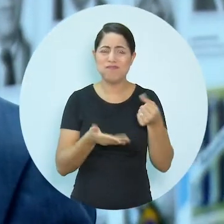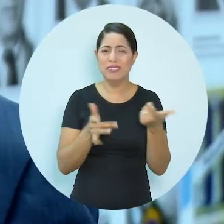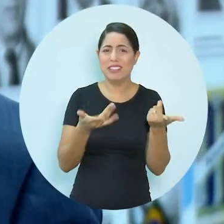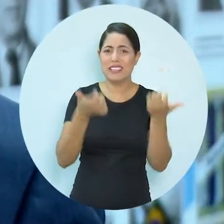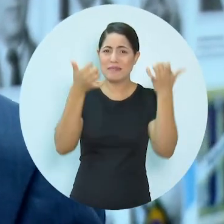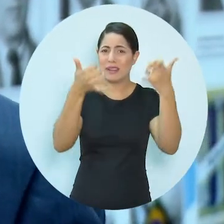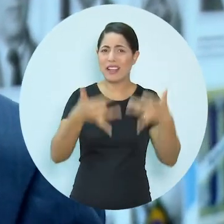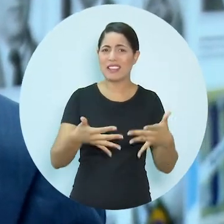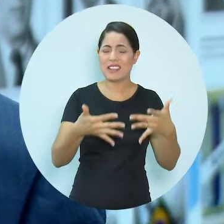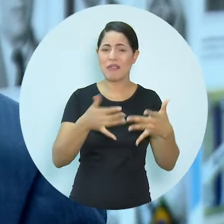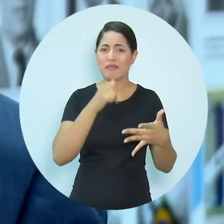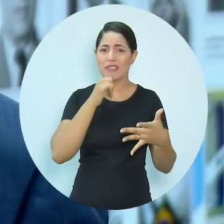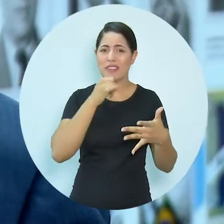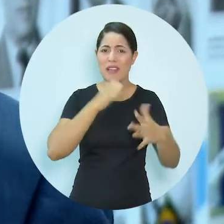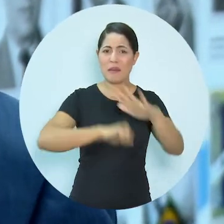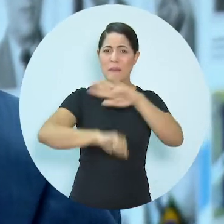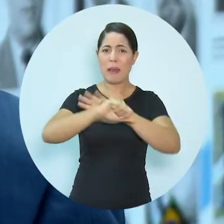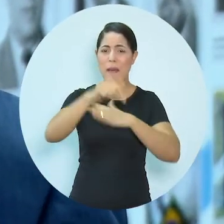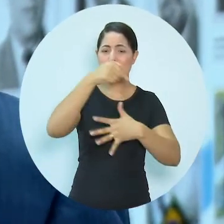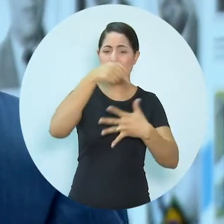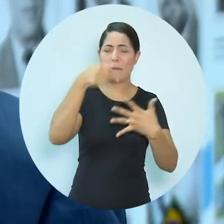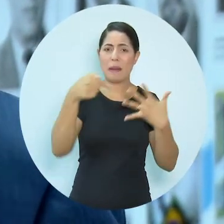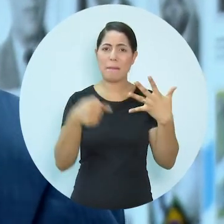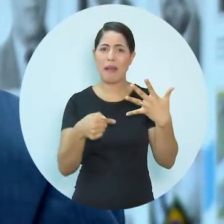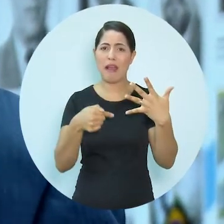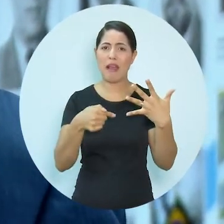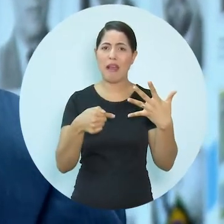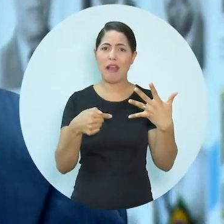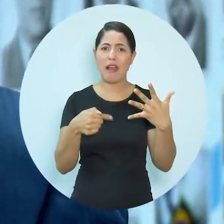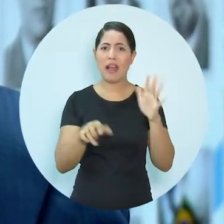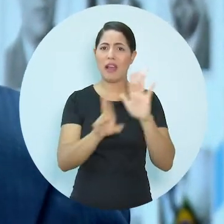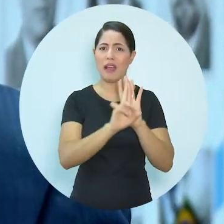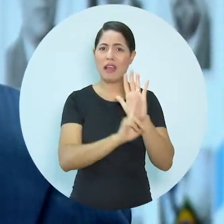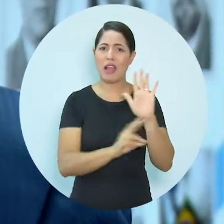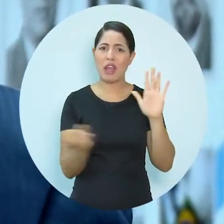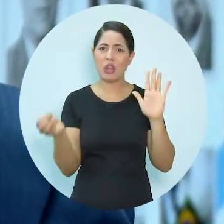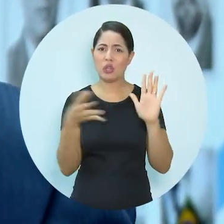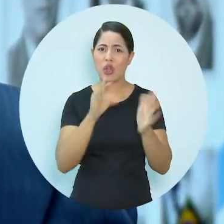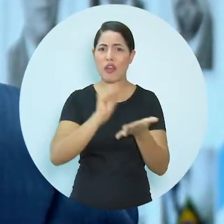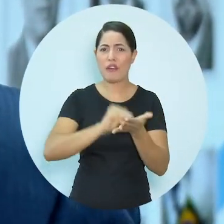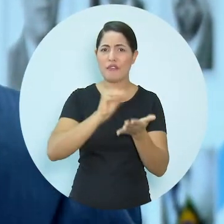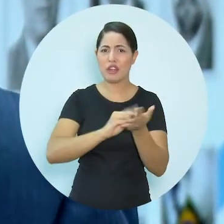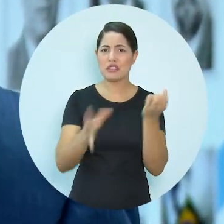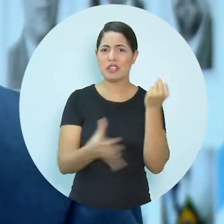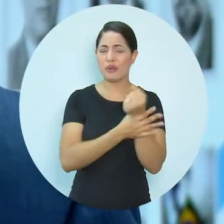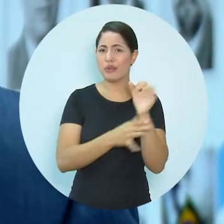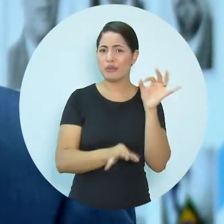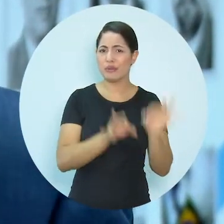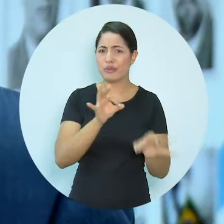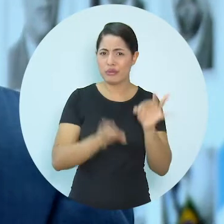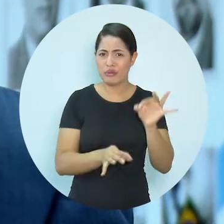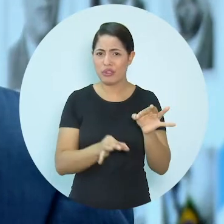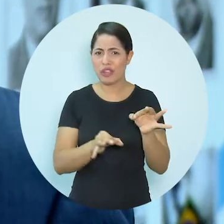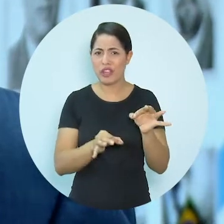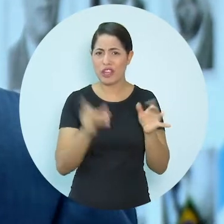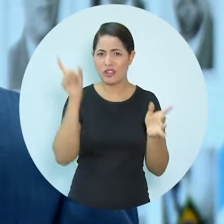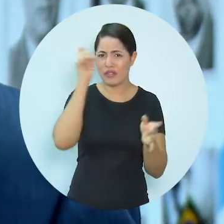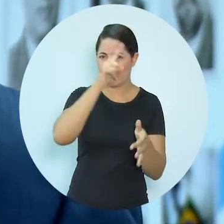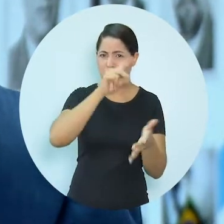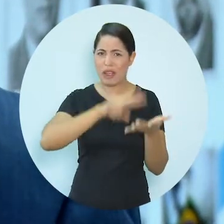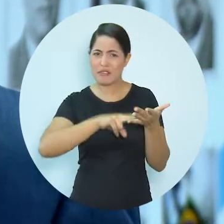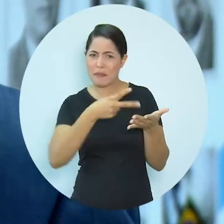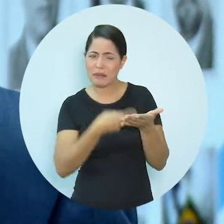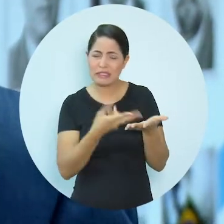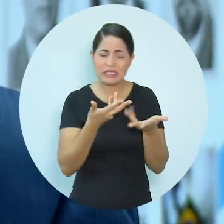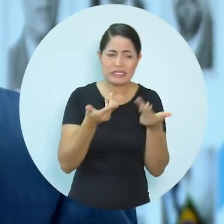genéricas, abstratas, de que os tipos penais novos da lei de abuso gerariam insegurança jurídica,